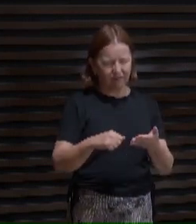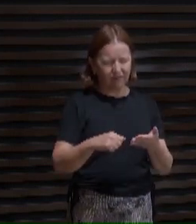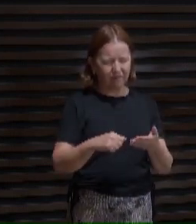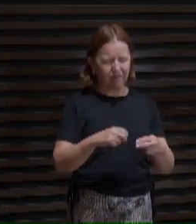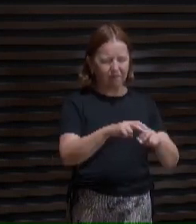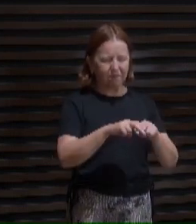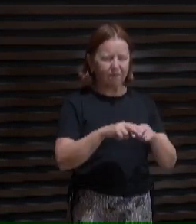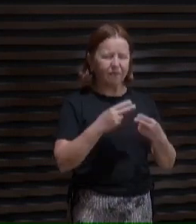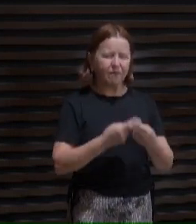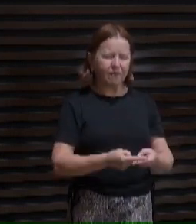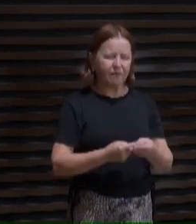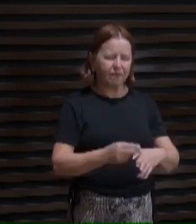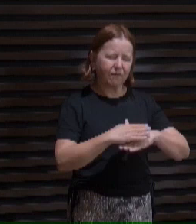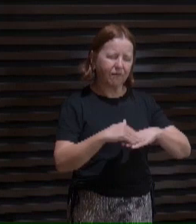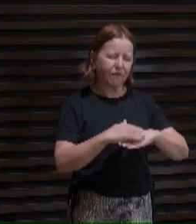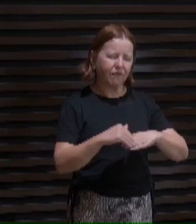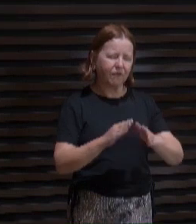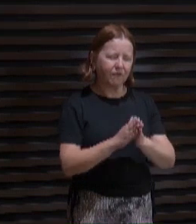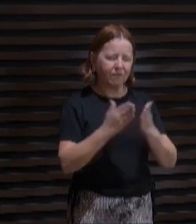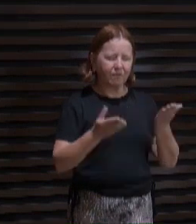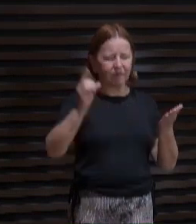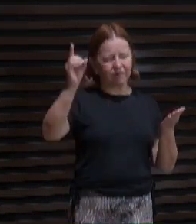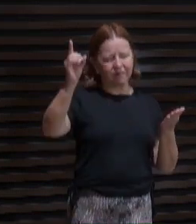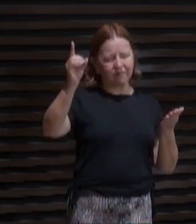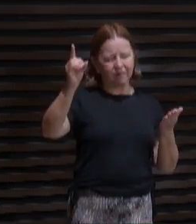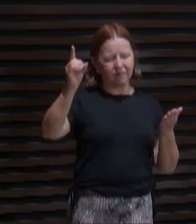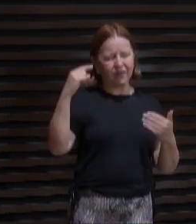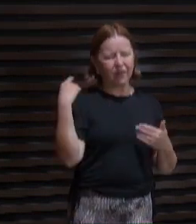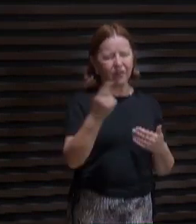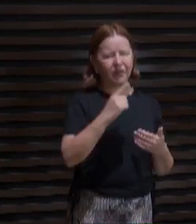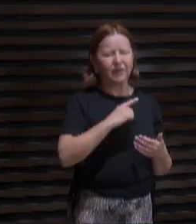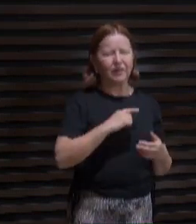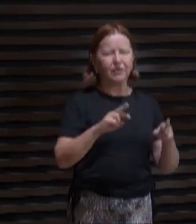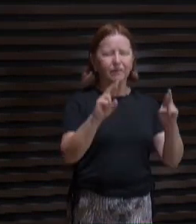paciência e consolação das Escrituras tenhamos esperança.